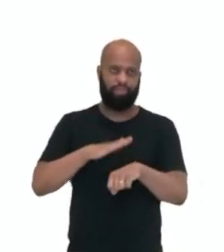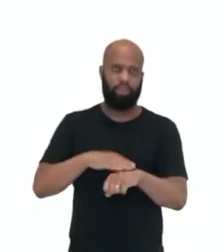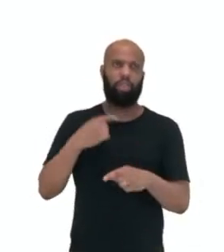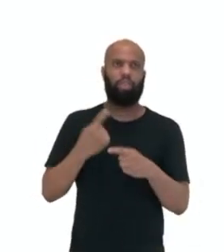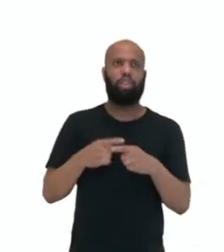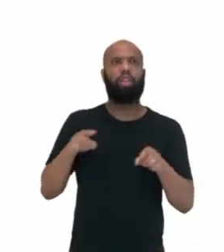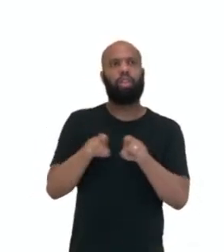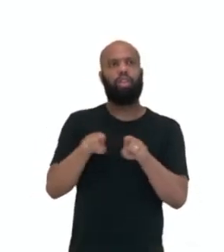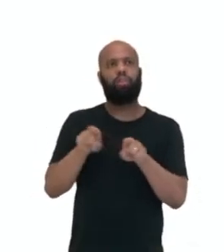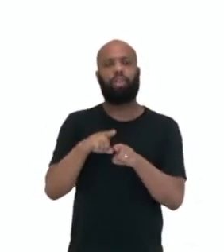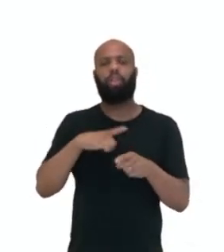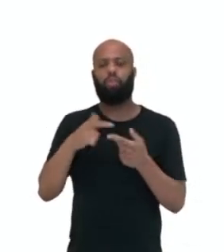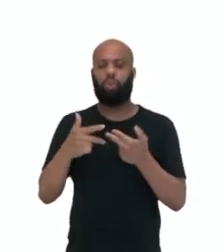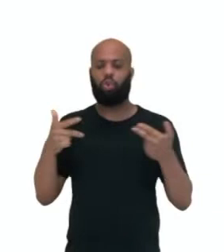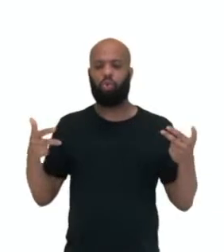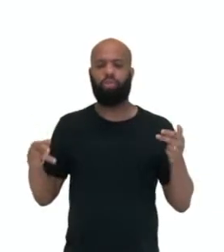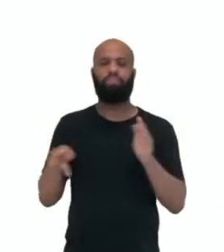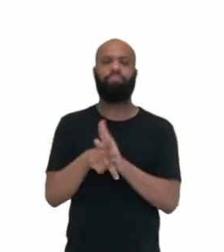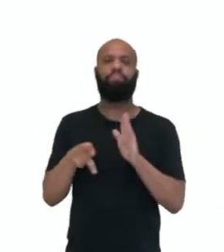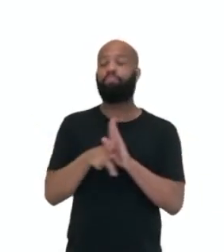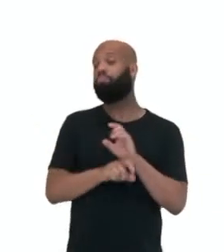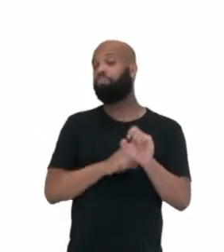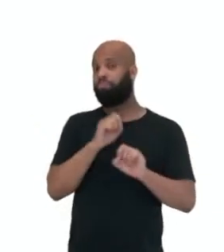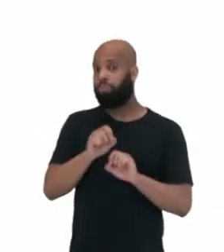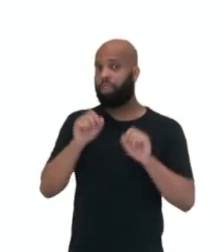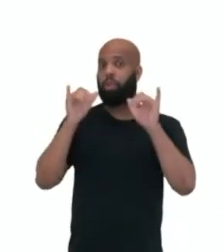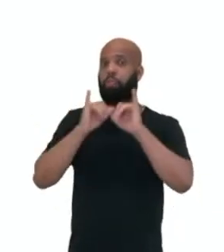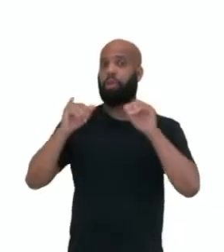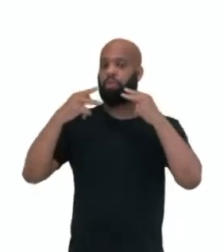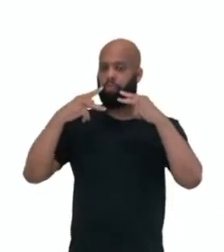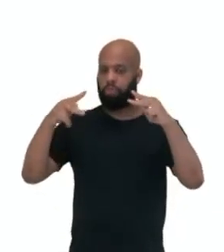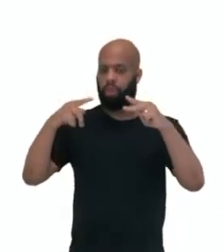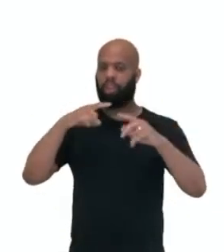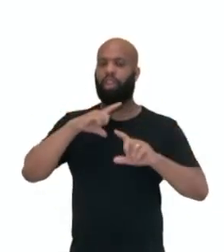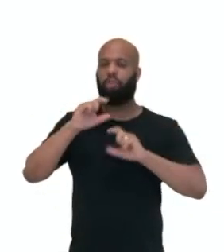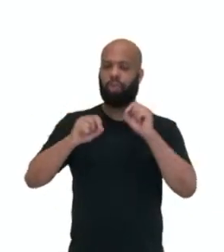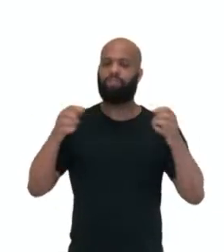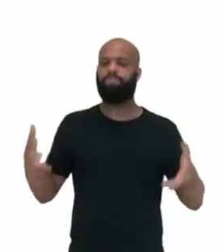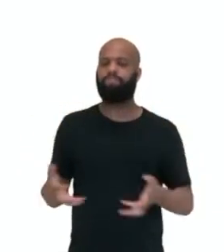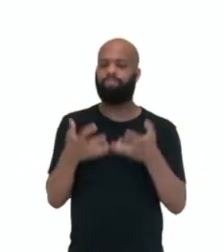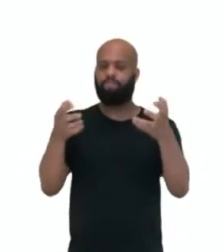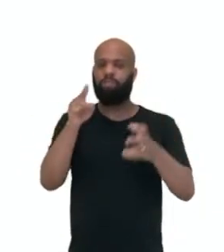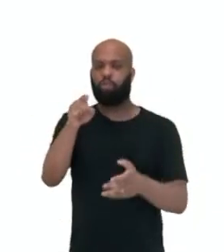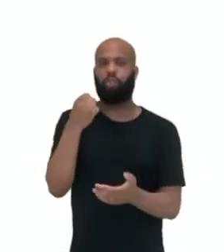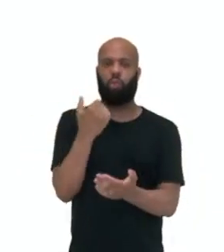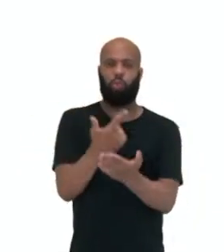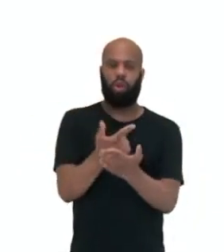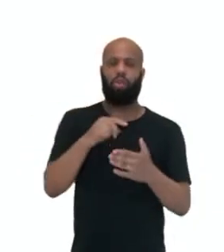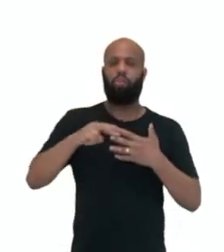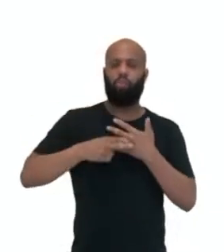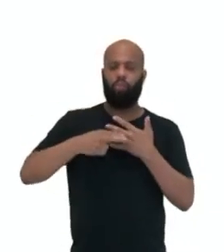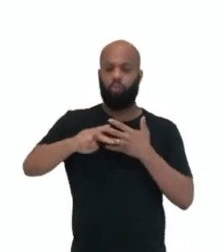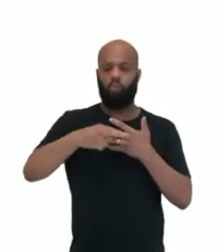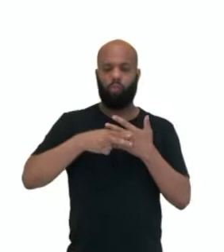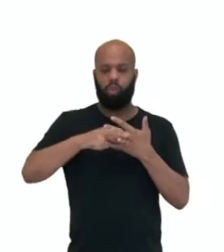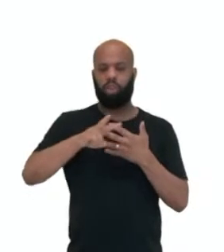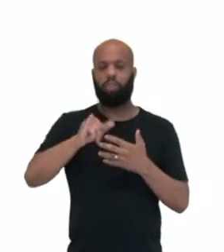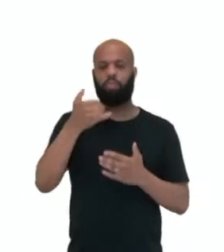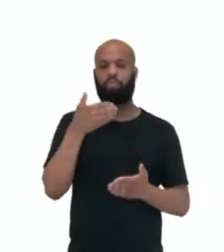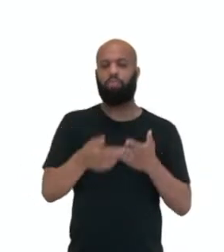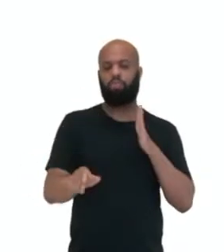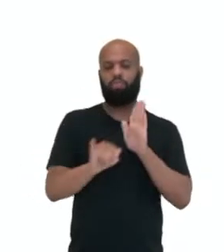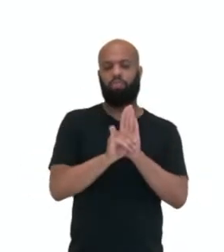as armadilhas da publicidade e propaganda, que criam desejos e incentivam o consumismo, cuja consequência é a perda de